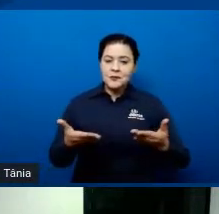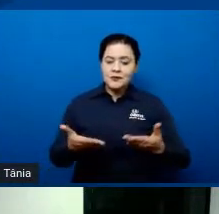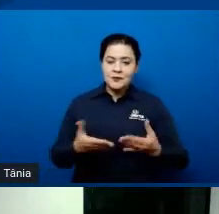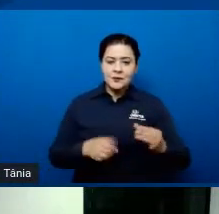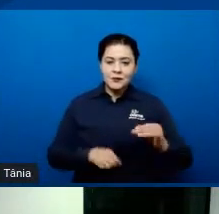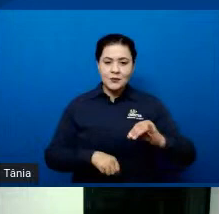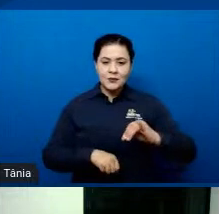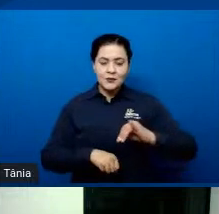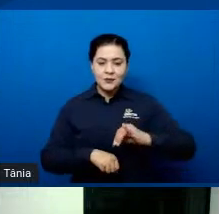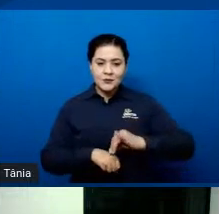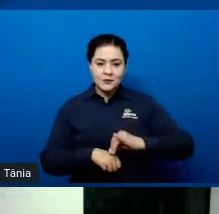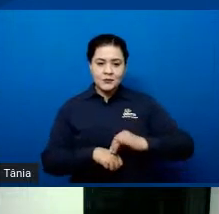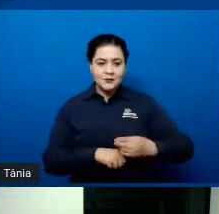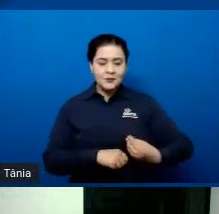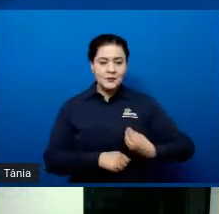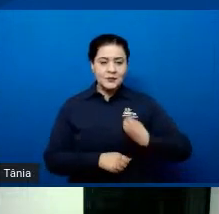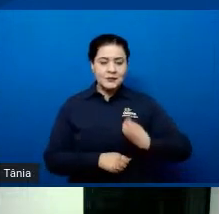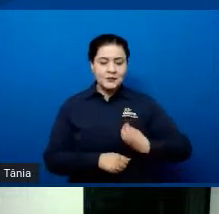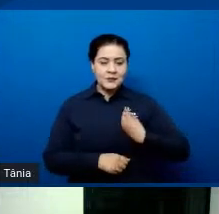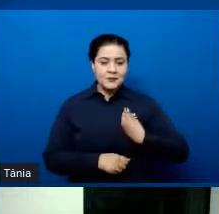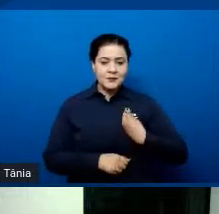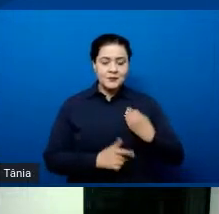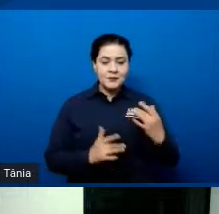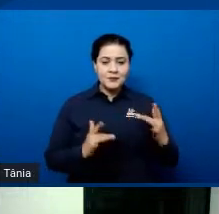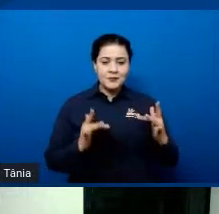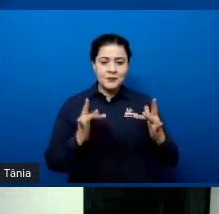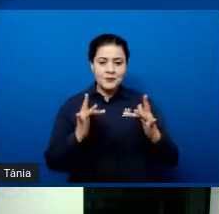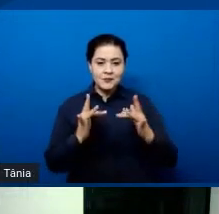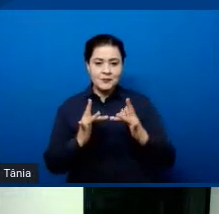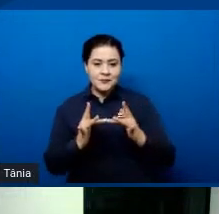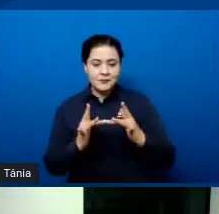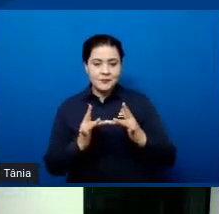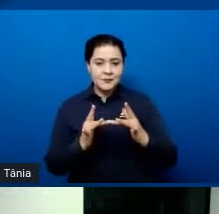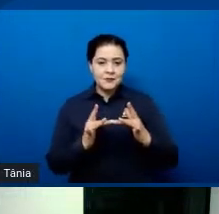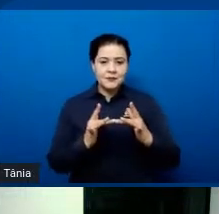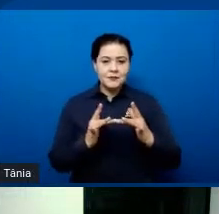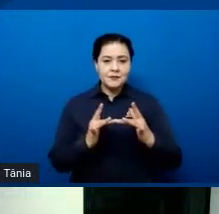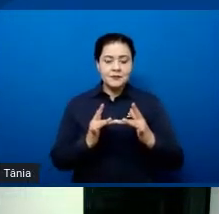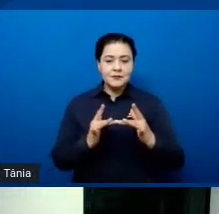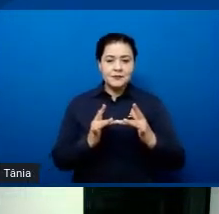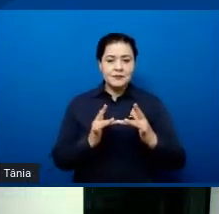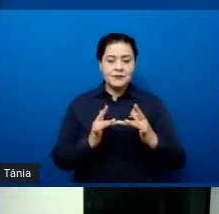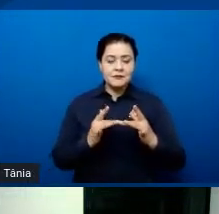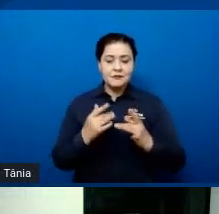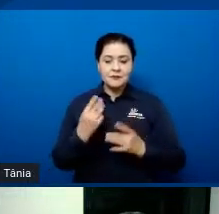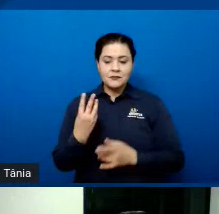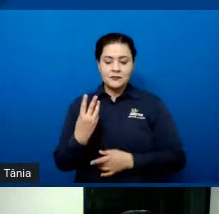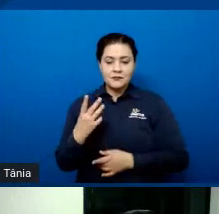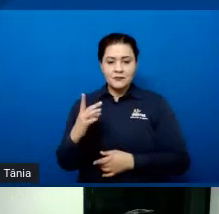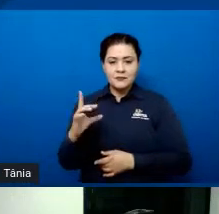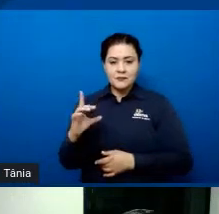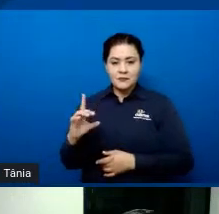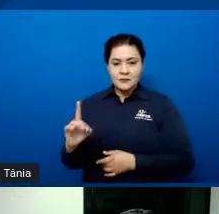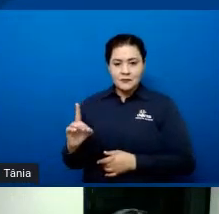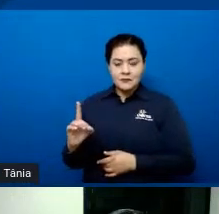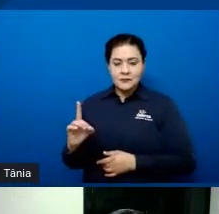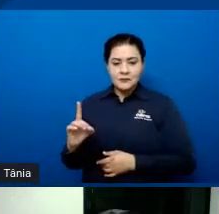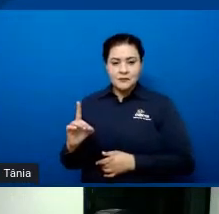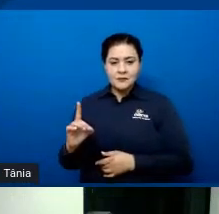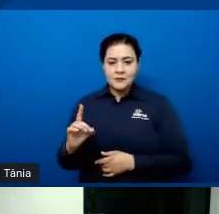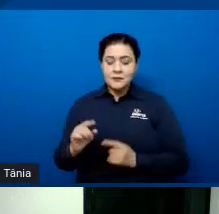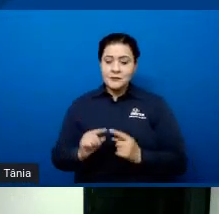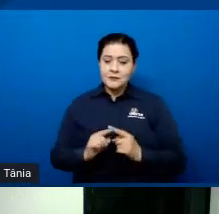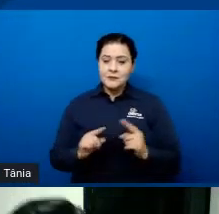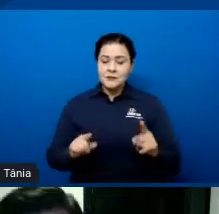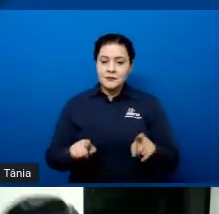objeto, ele está tocando, né, um objeto 3D, tá? E